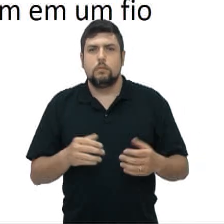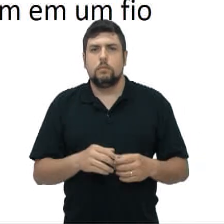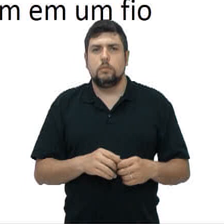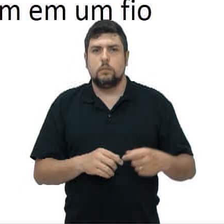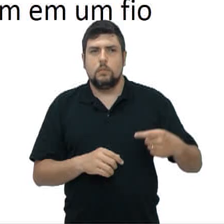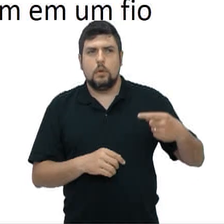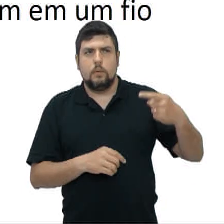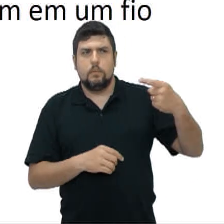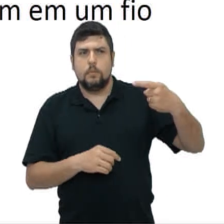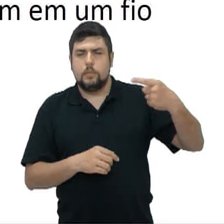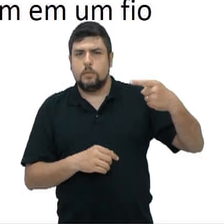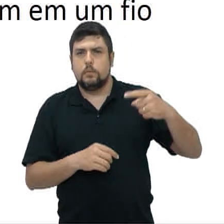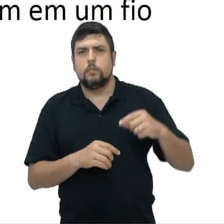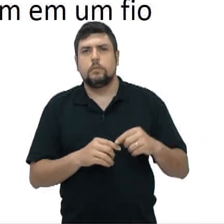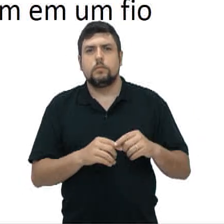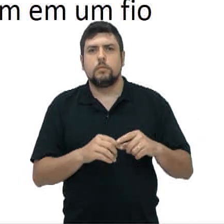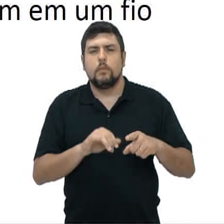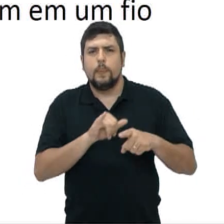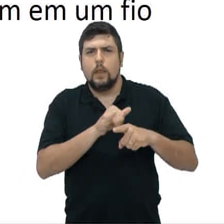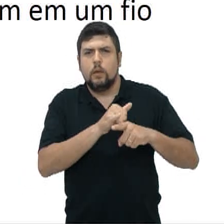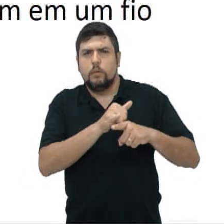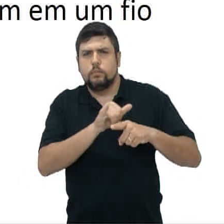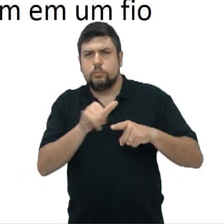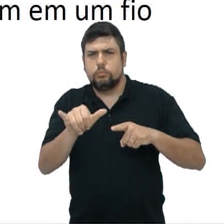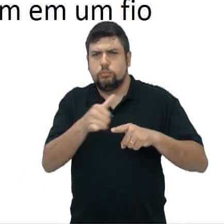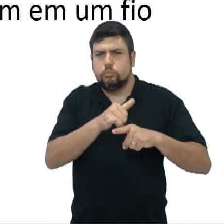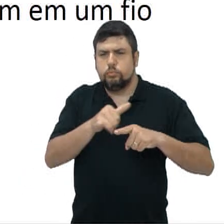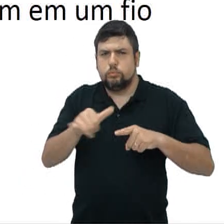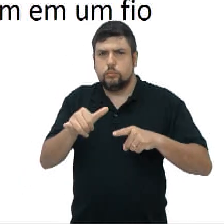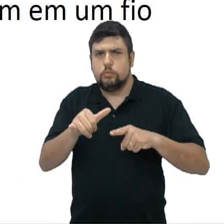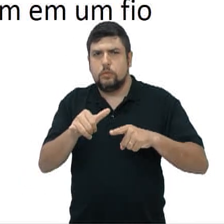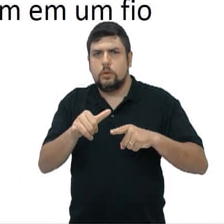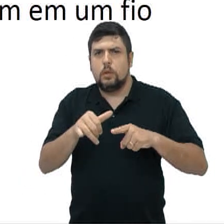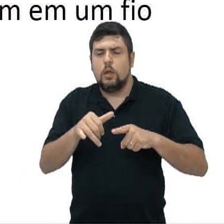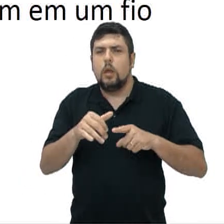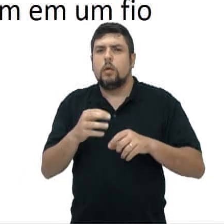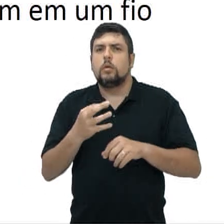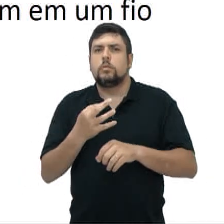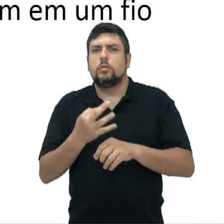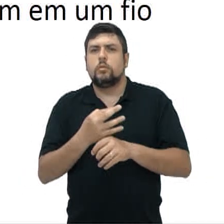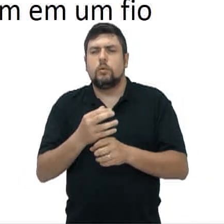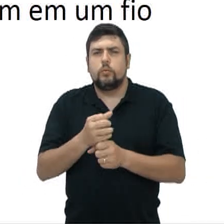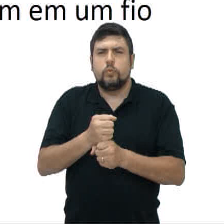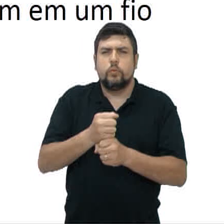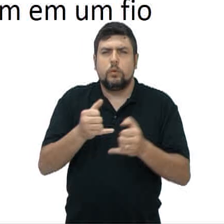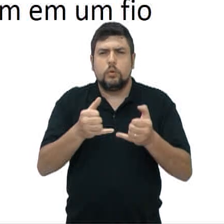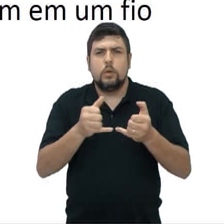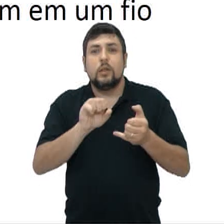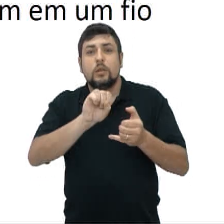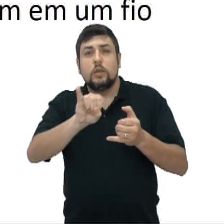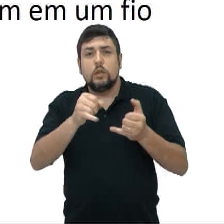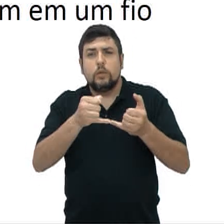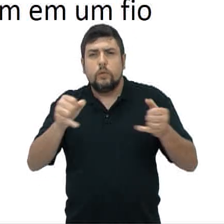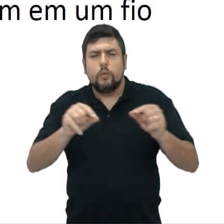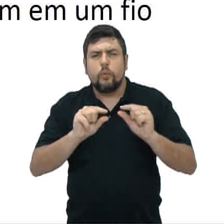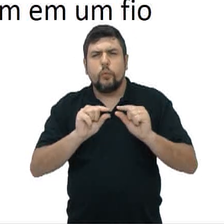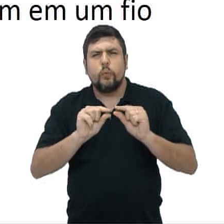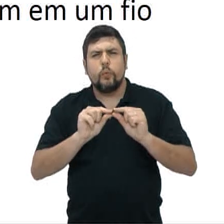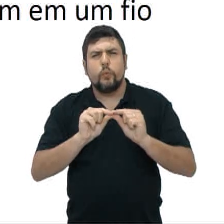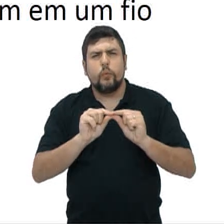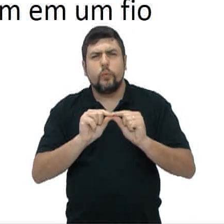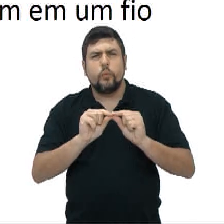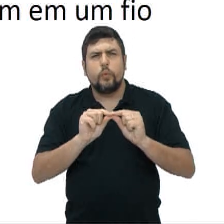corrente elétrica sofre maior oposição à passagem em um fio fino,